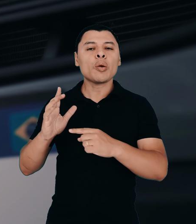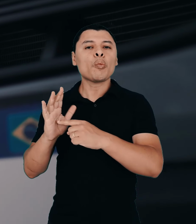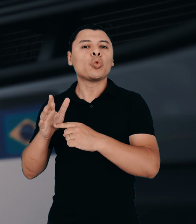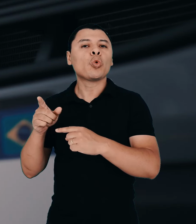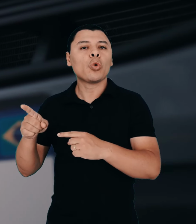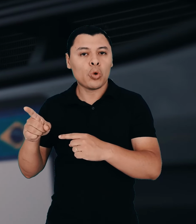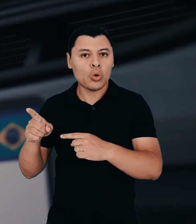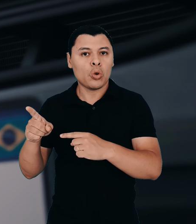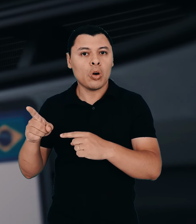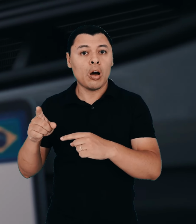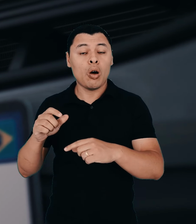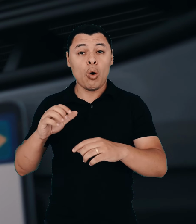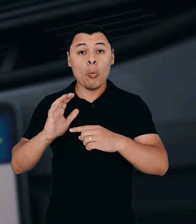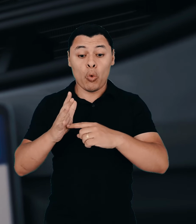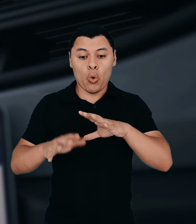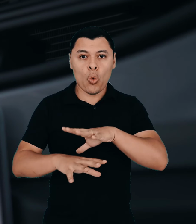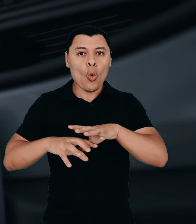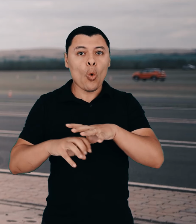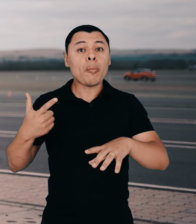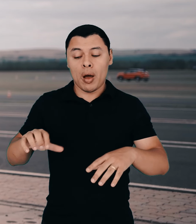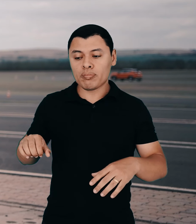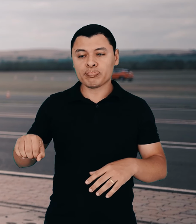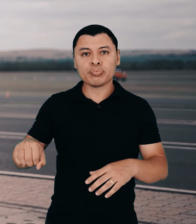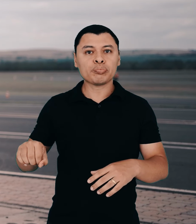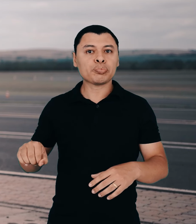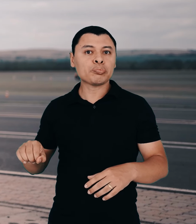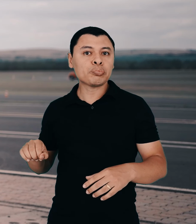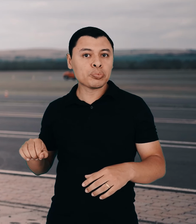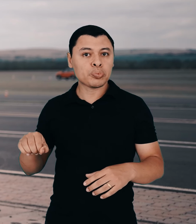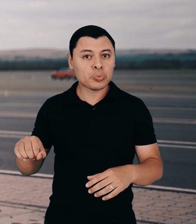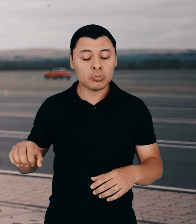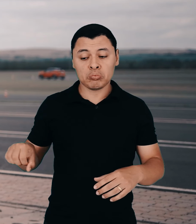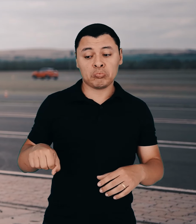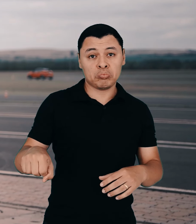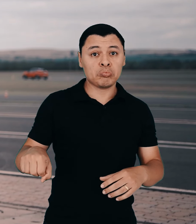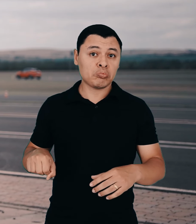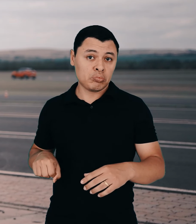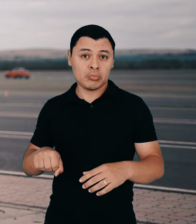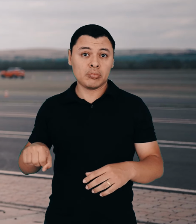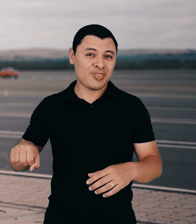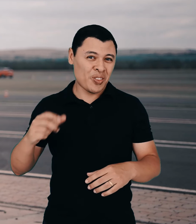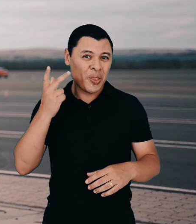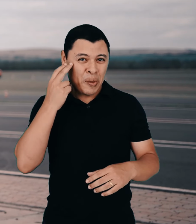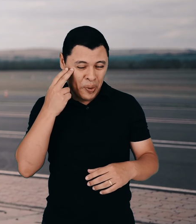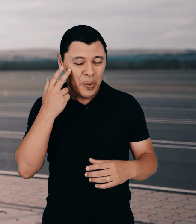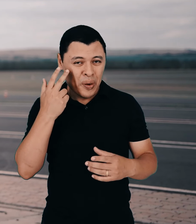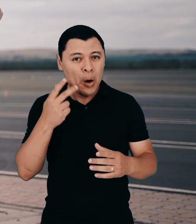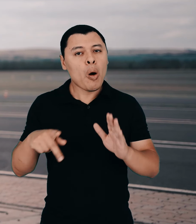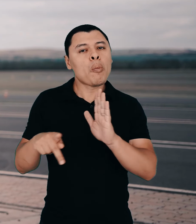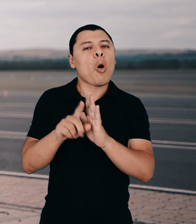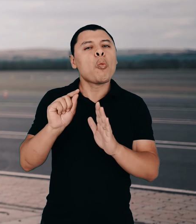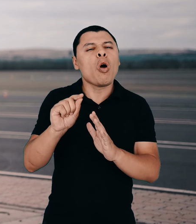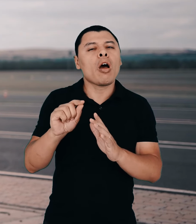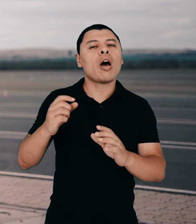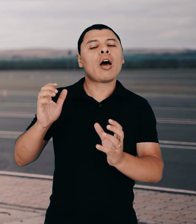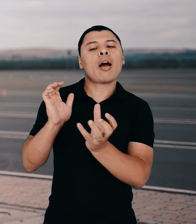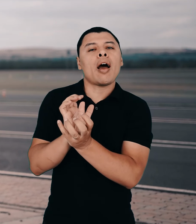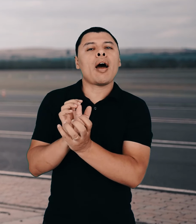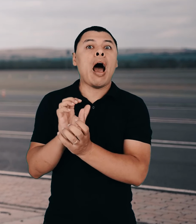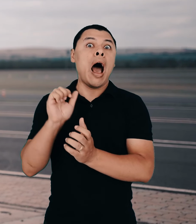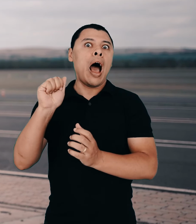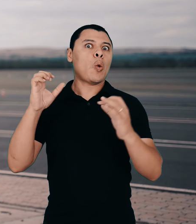1.3 Firefly, inclusive com opção de câmbio manual, justamente para você pegar parte desse segmento dos hatches B também. Então esse